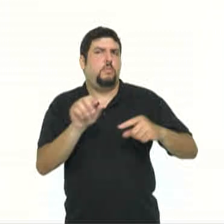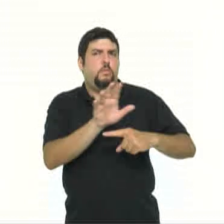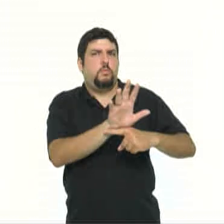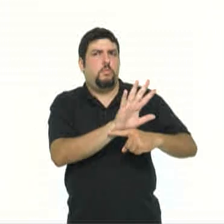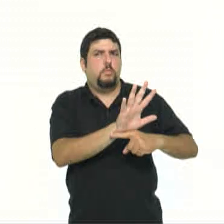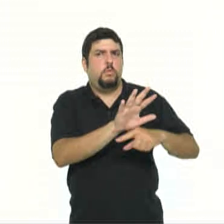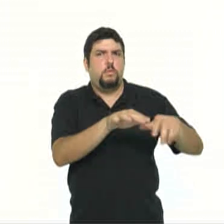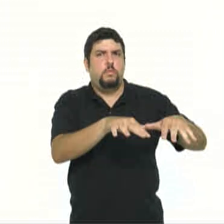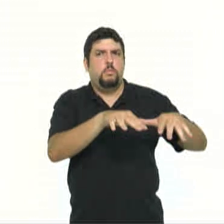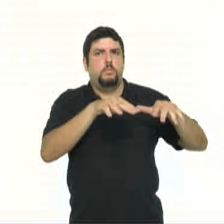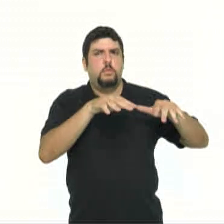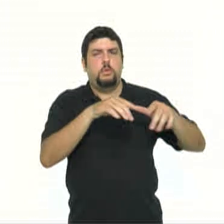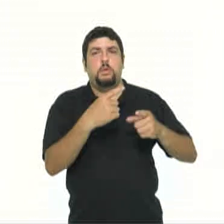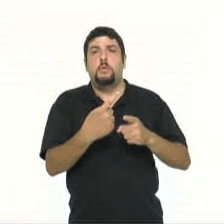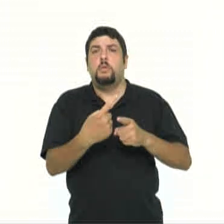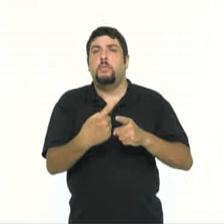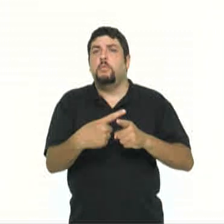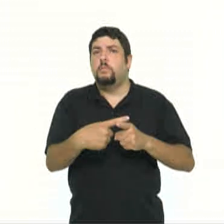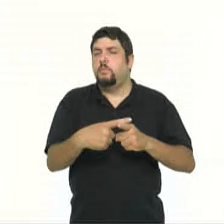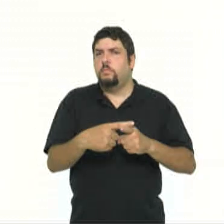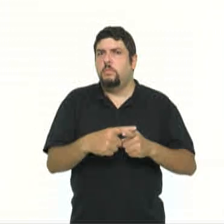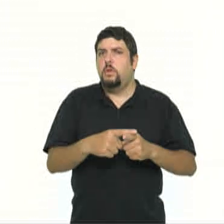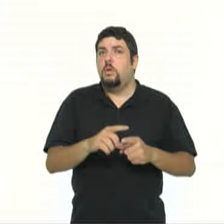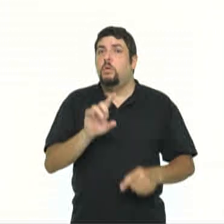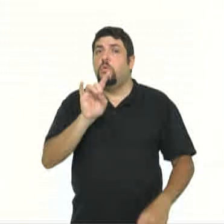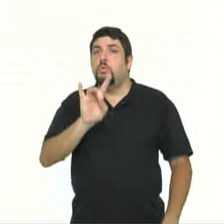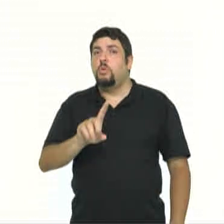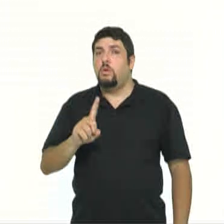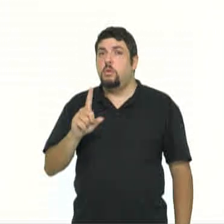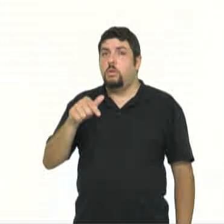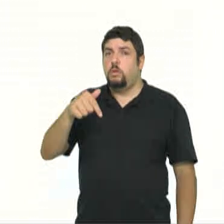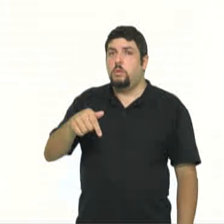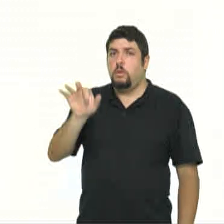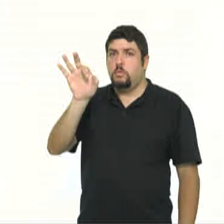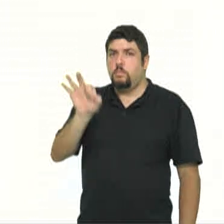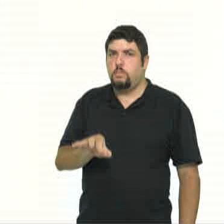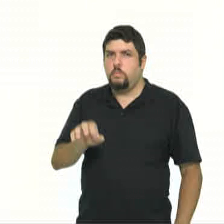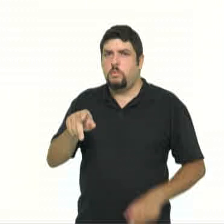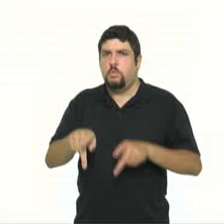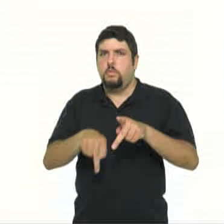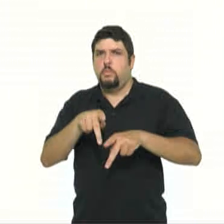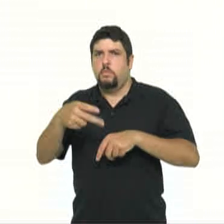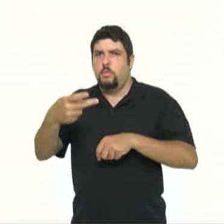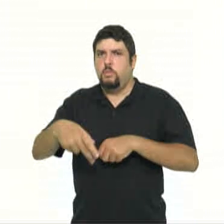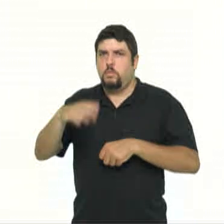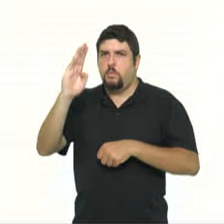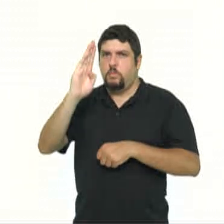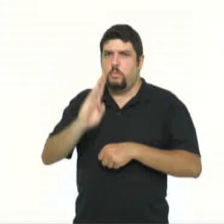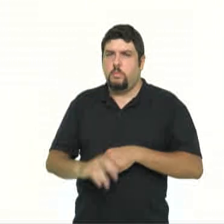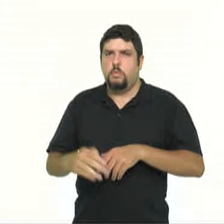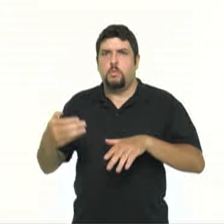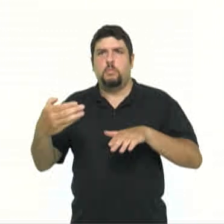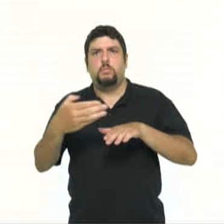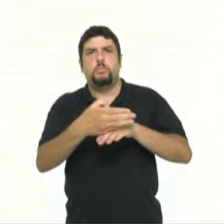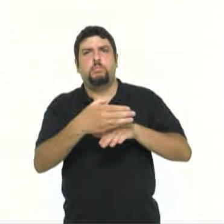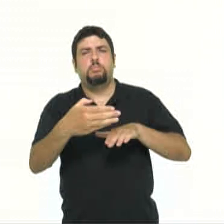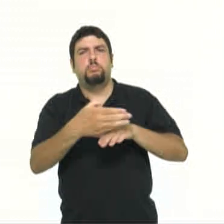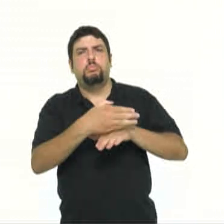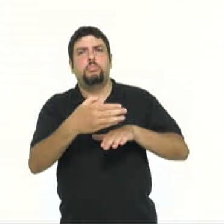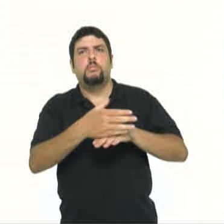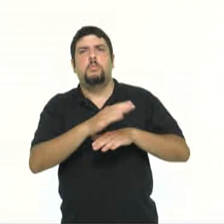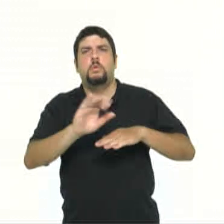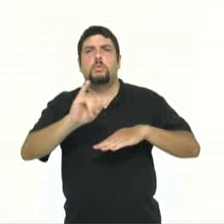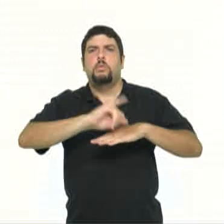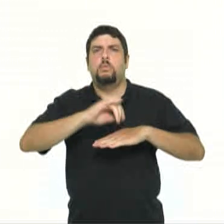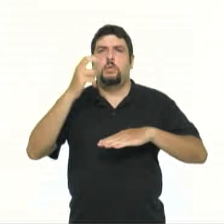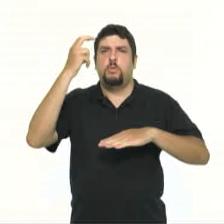cinema, já que apenas 17% da população do país frequenta os centros culturais